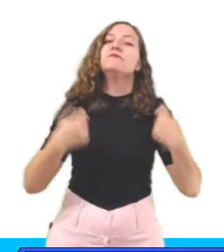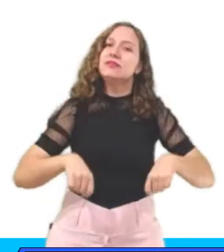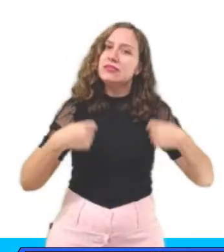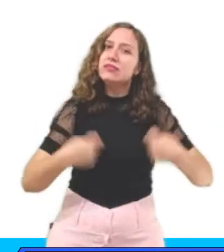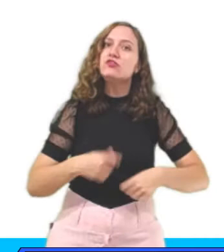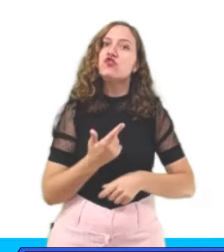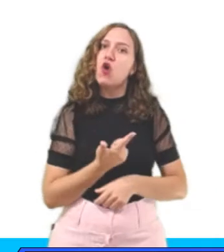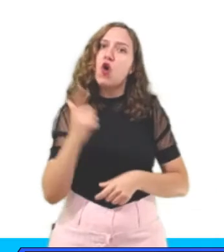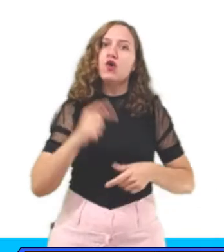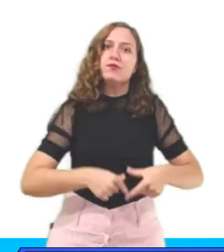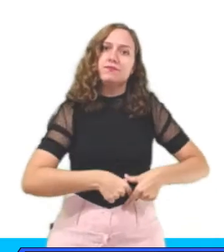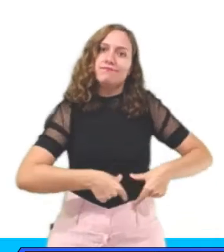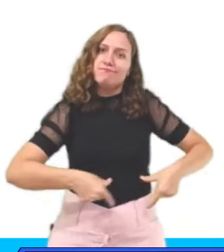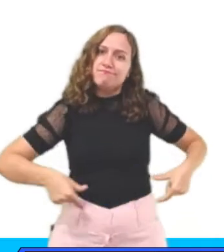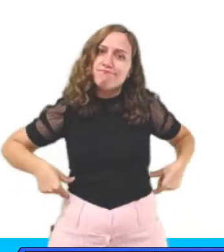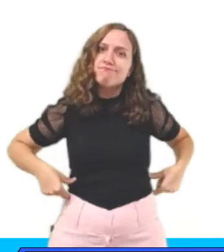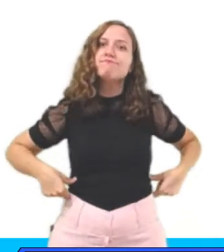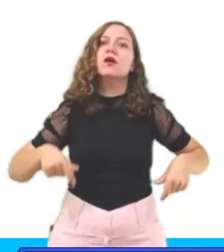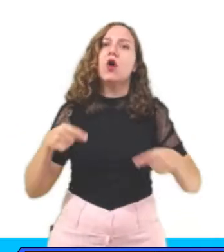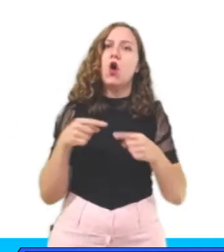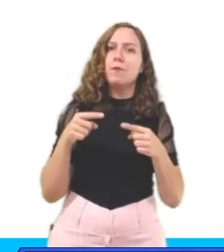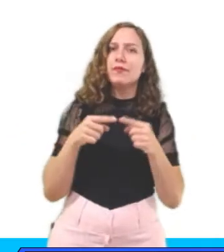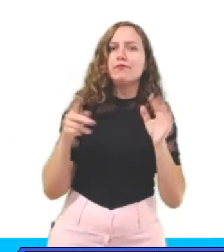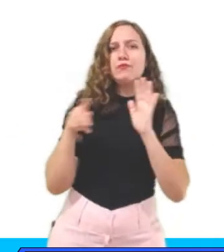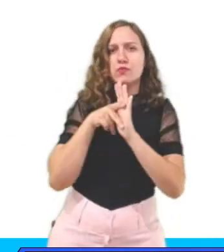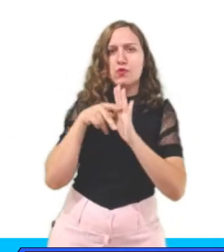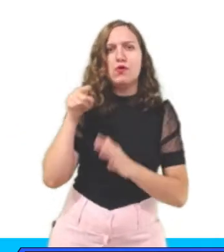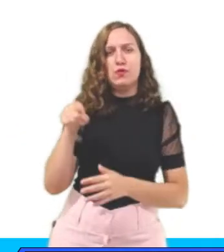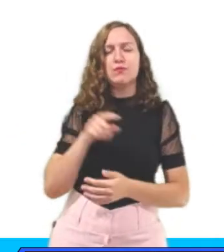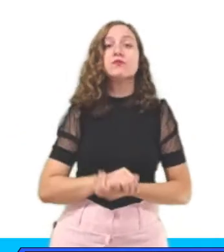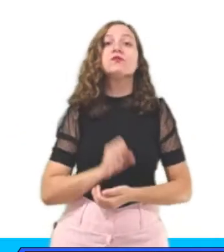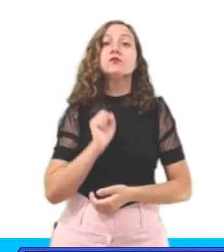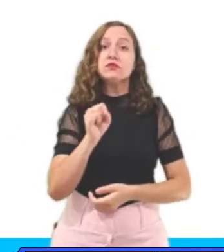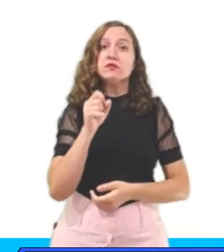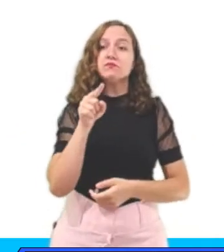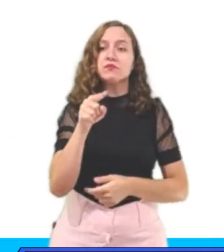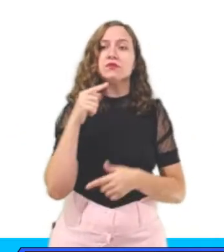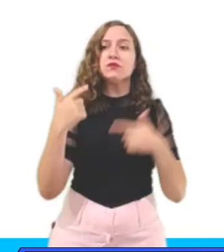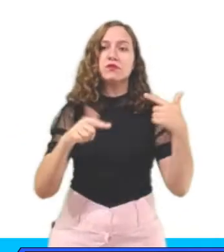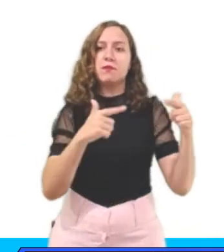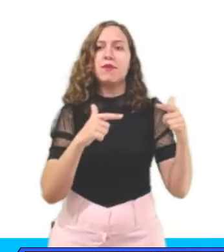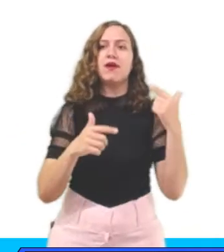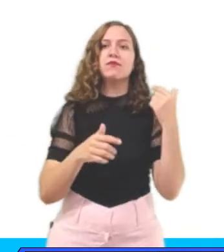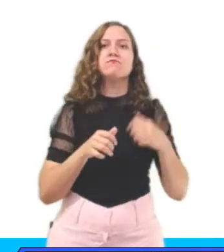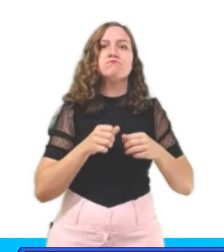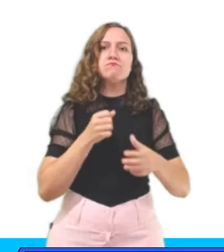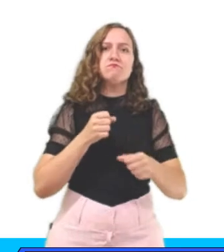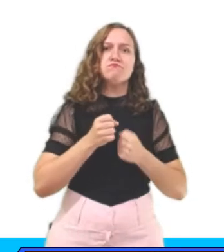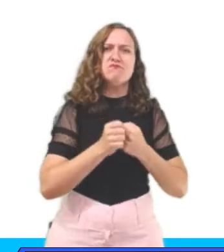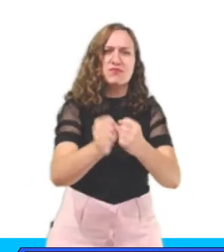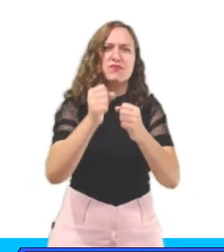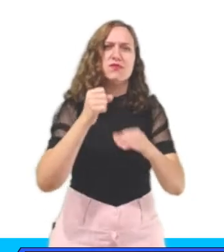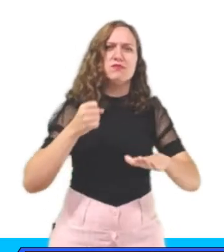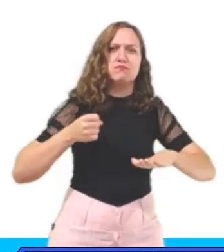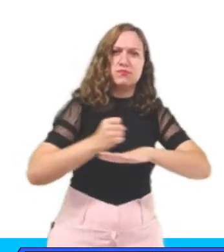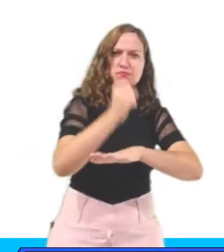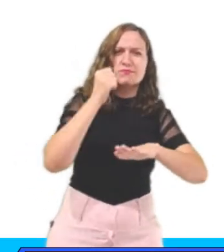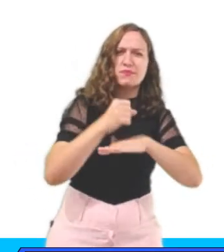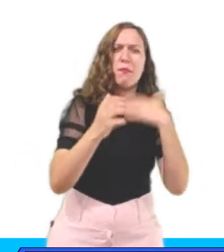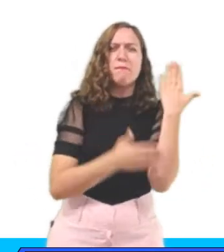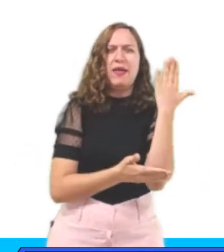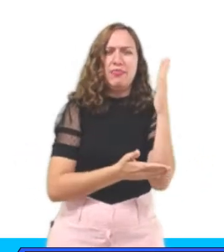fita métrica. E digamos que você é marceneiro e vai montar o armário, precisa de parafusos